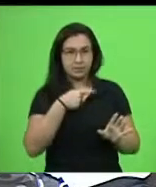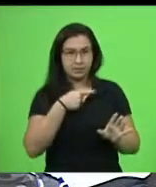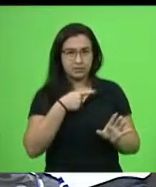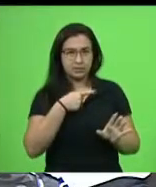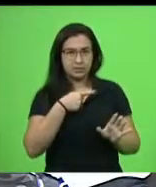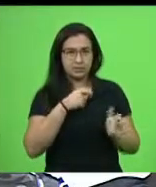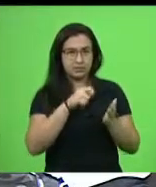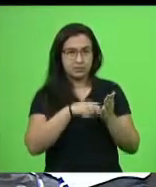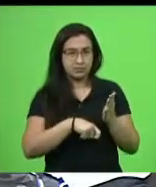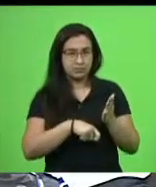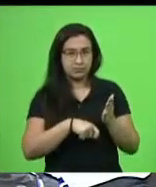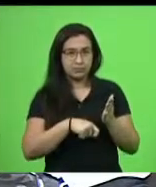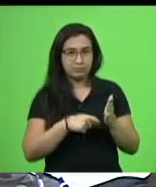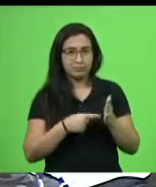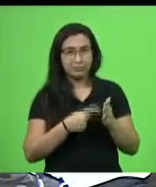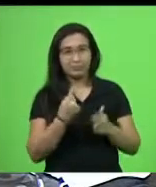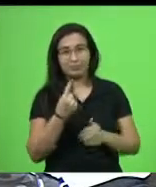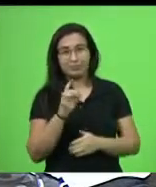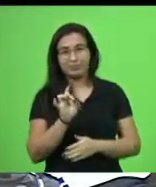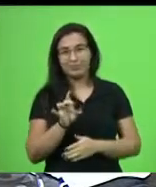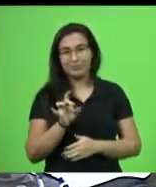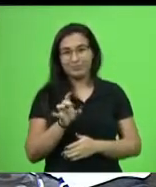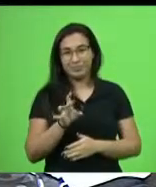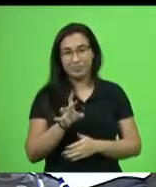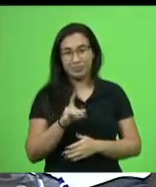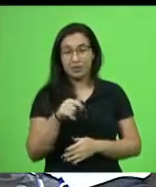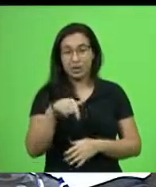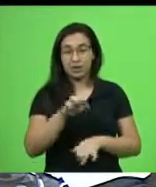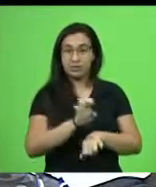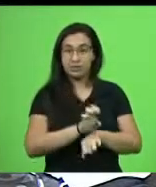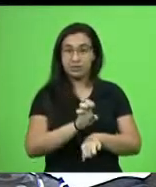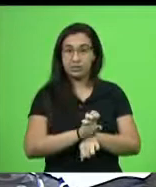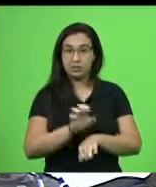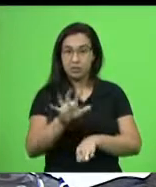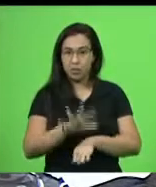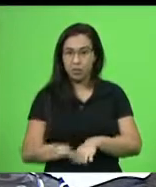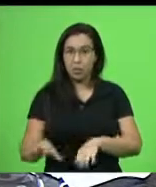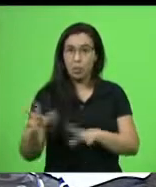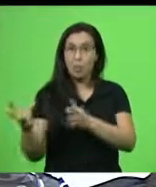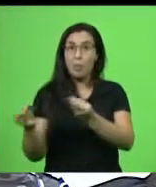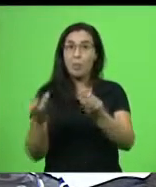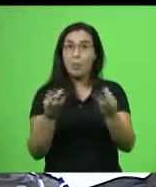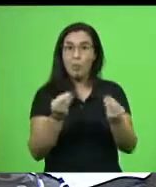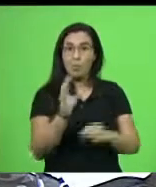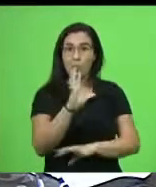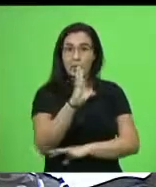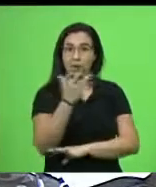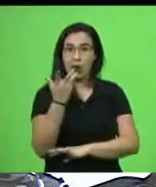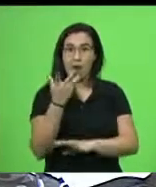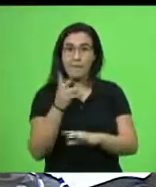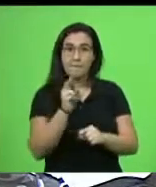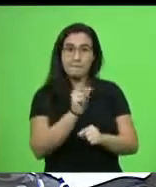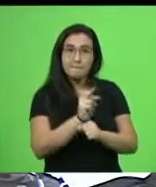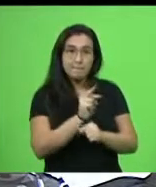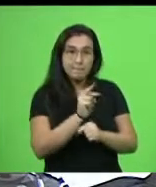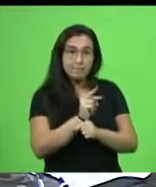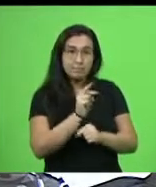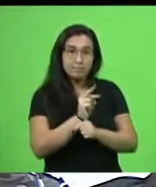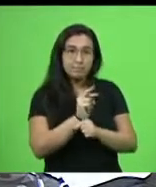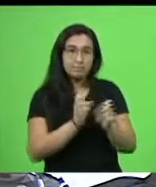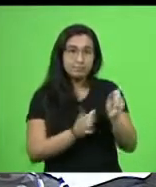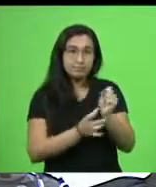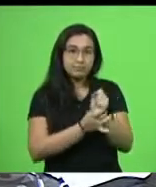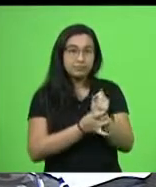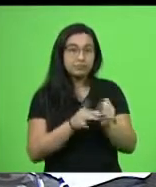passo. Somos um Estado com vastas áreas preservadas. As senhoras e os senhores